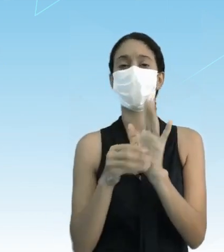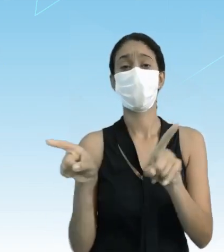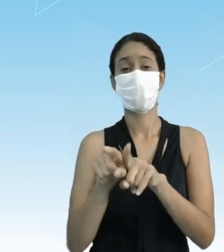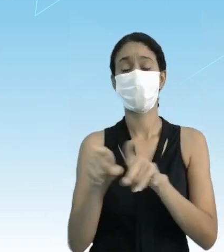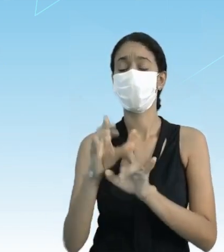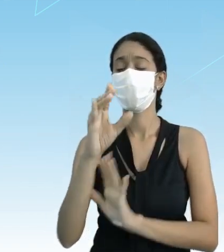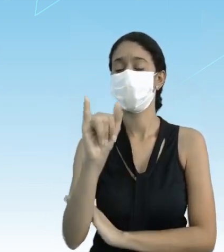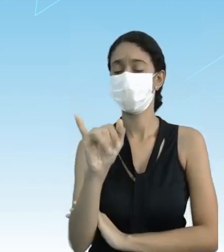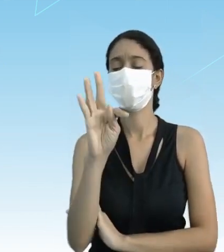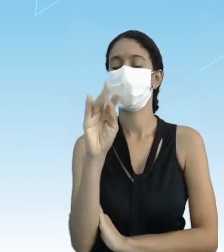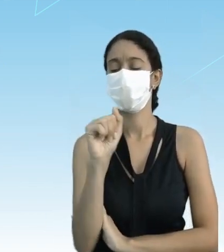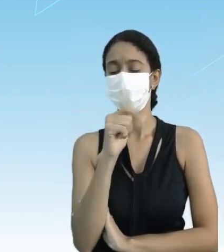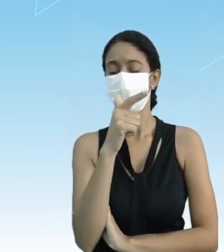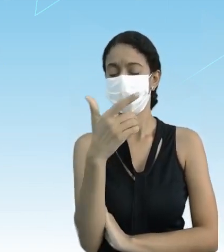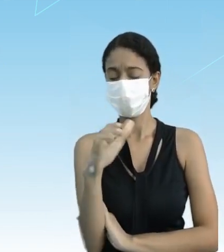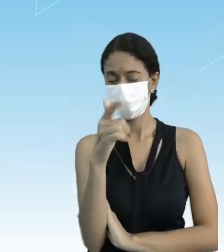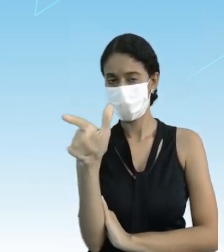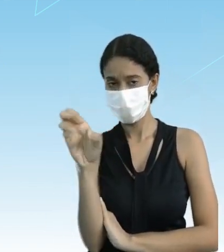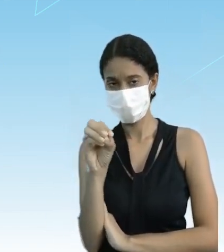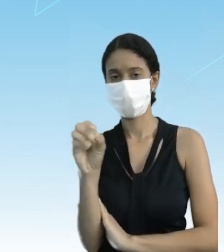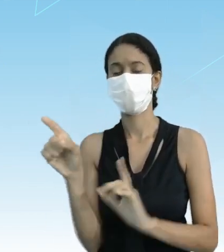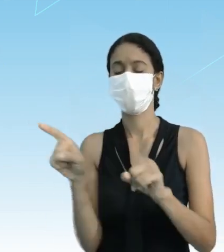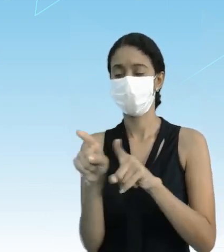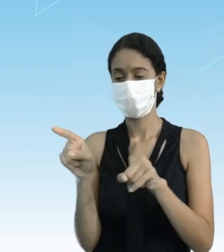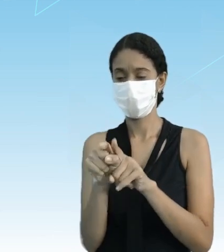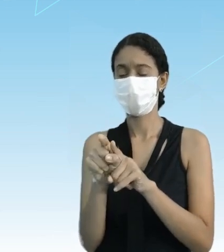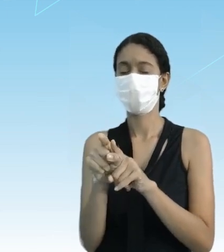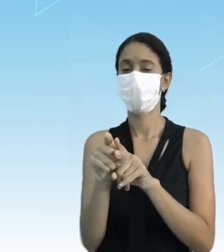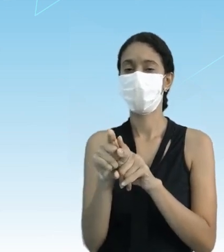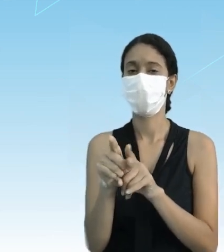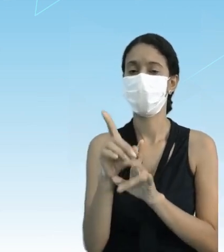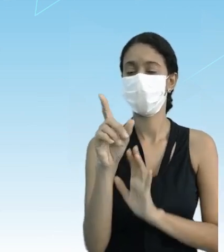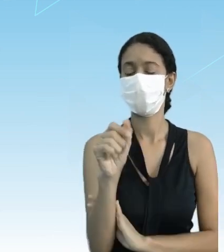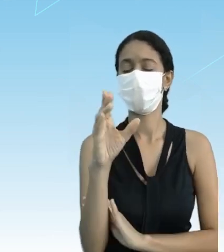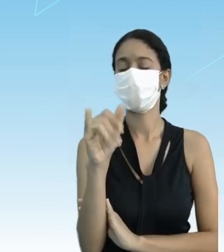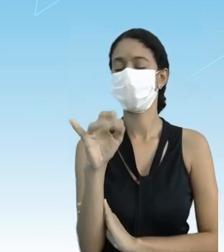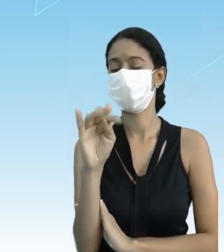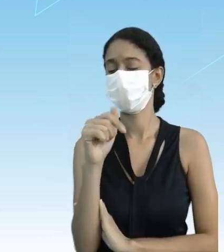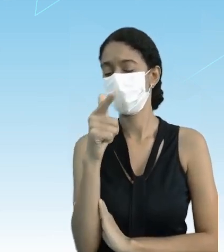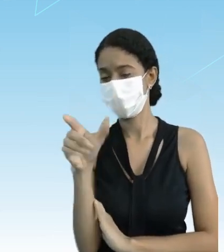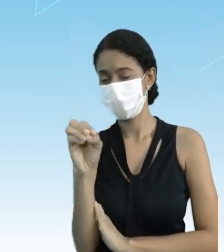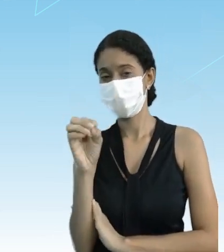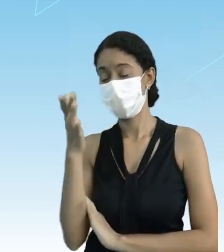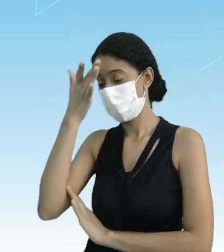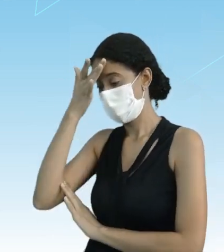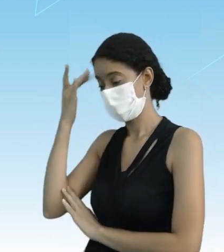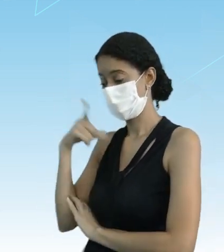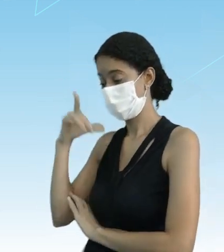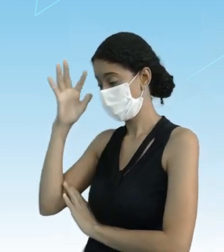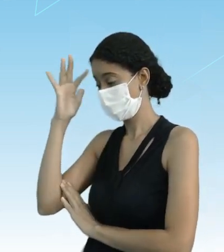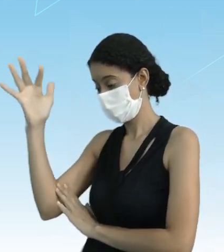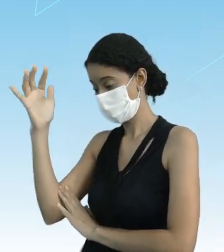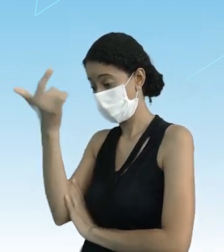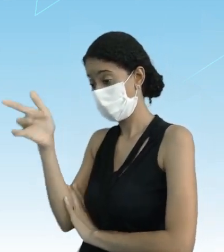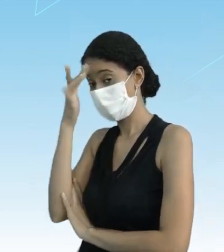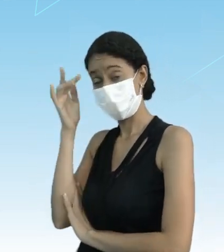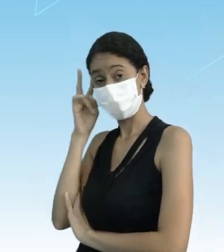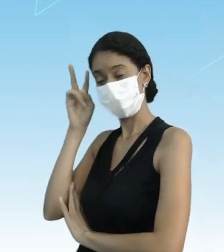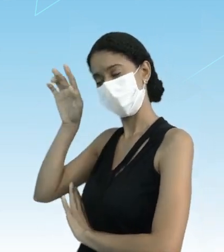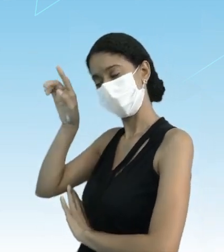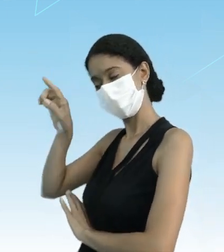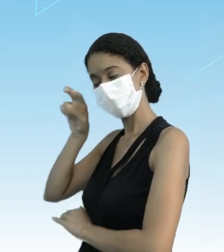pegar uma teoria, você estudar uma teoria, certo? De um autor, você vai parafraseá-lo em